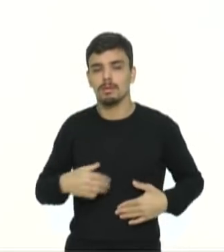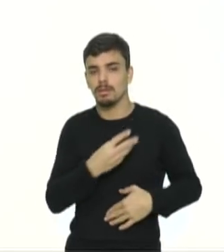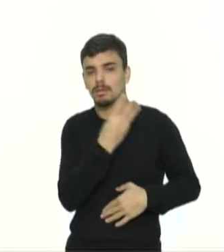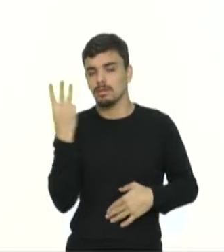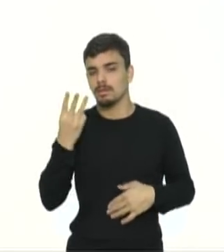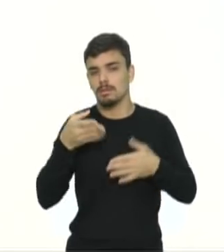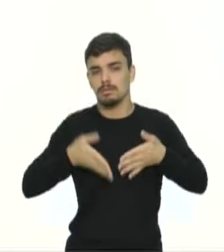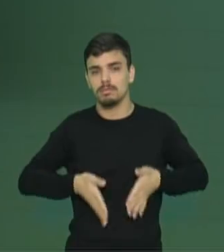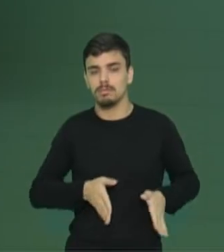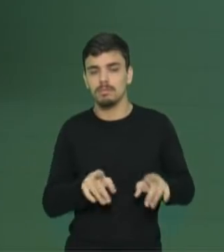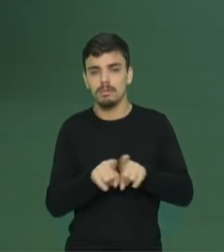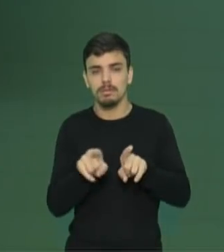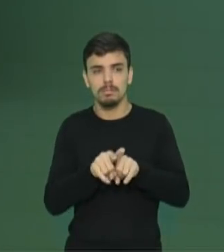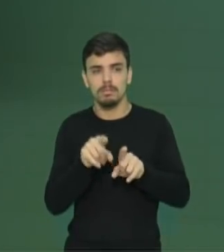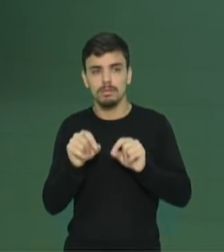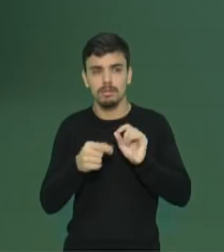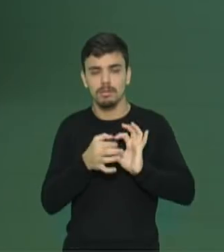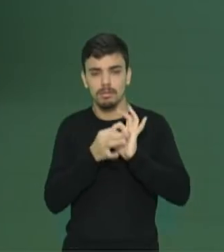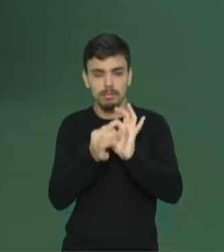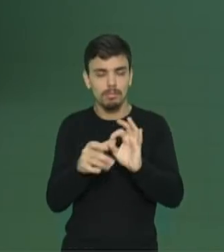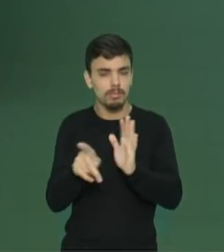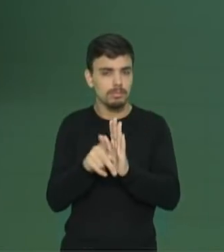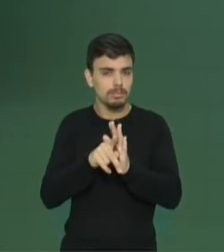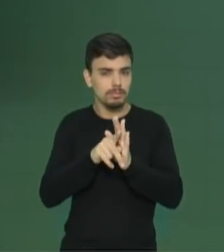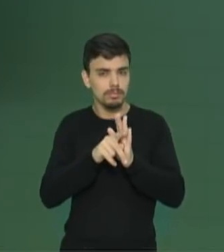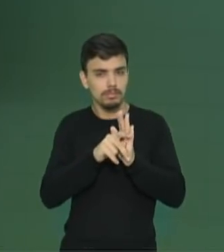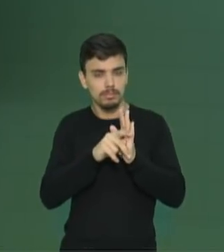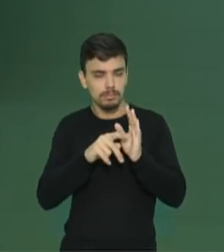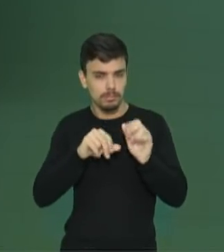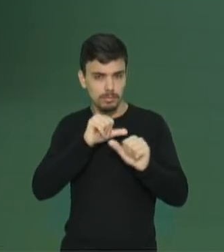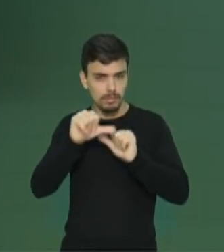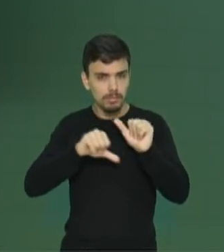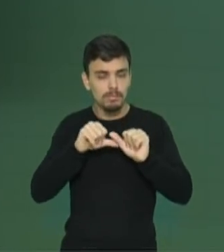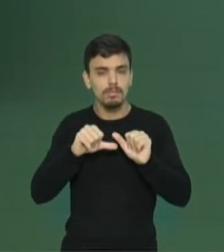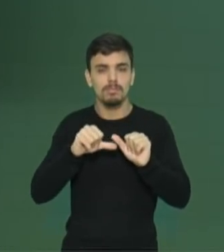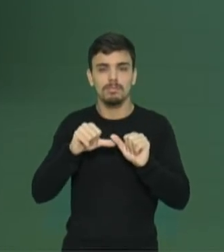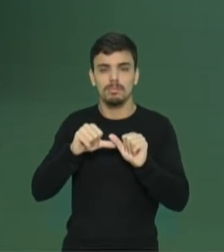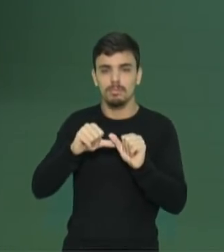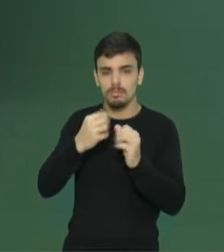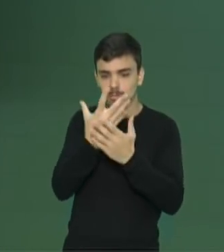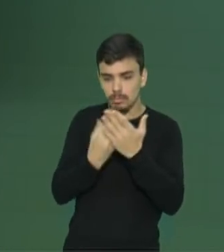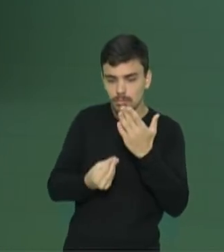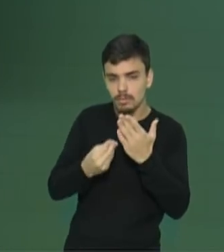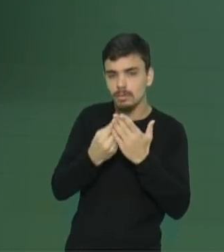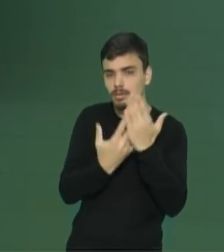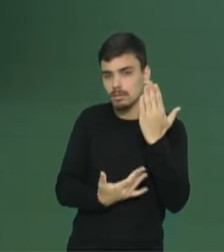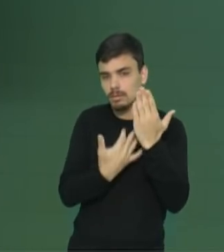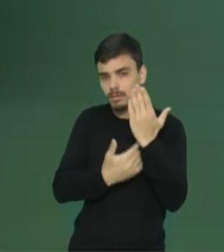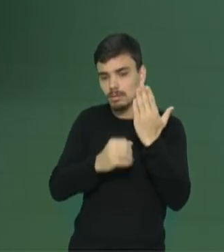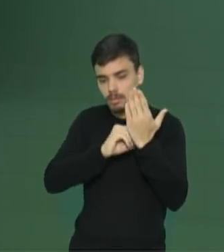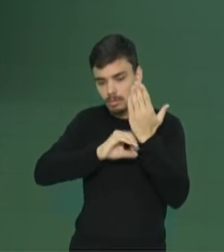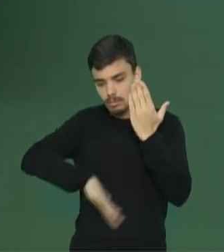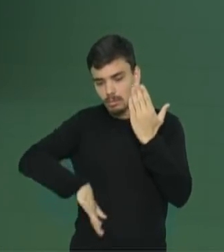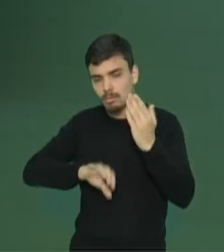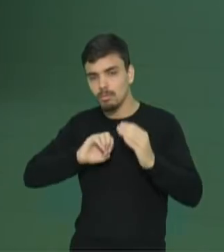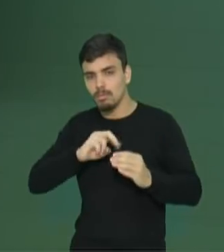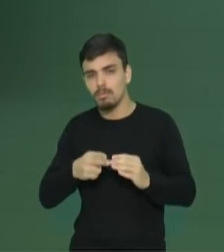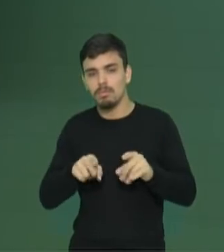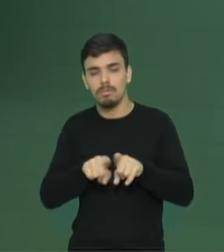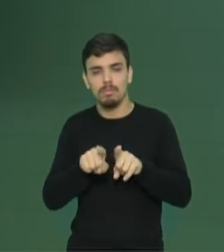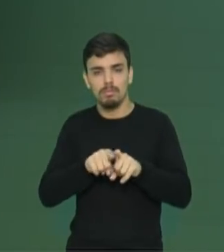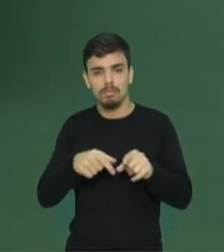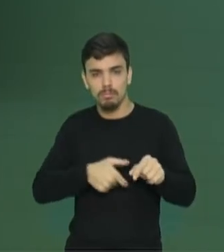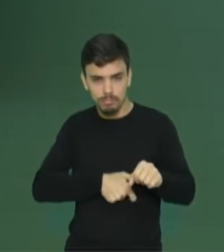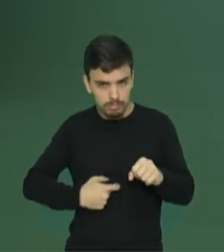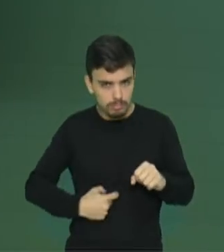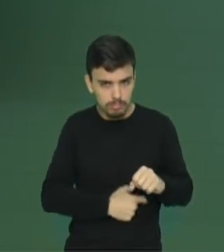Túbulos de Malpighi, esses tubos que acompanham a circulação, filtram o sangue e descartam ou para fora do corpo ou no intestino